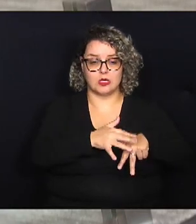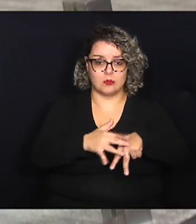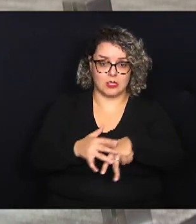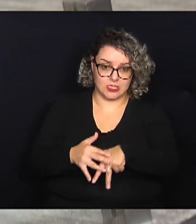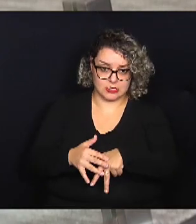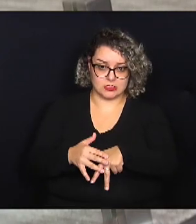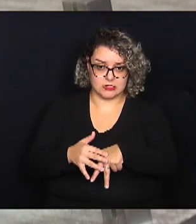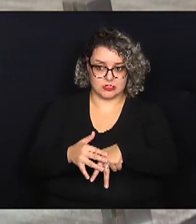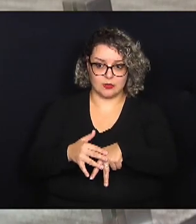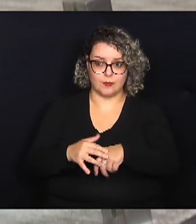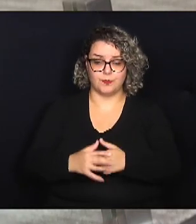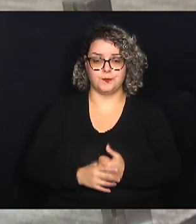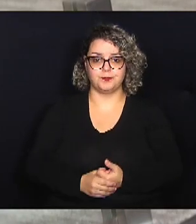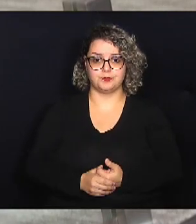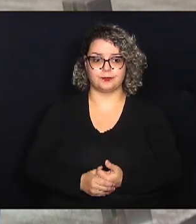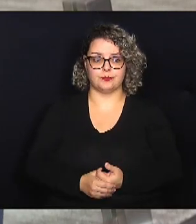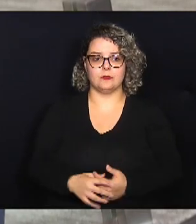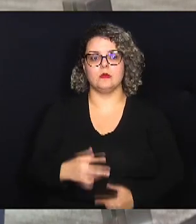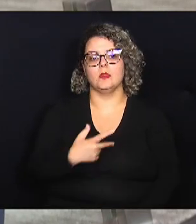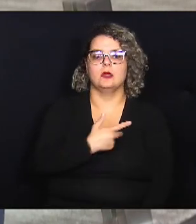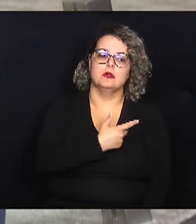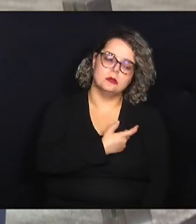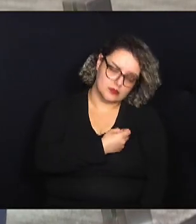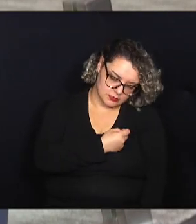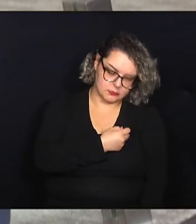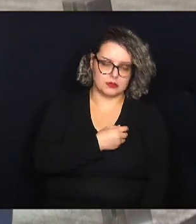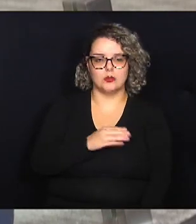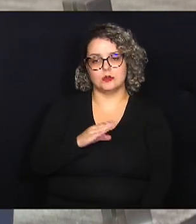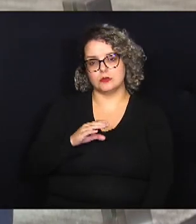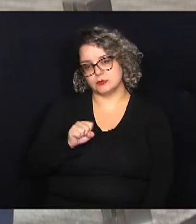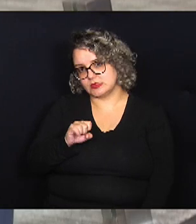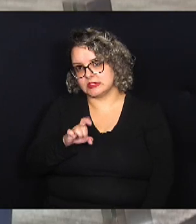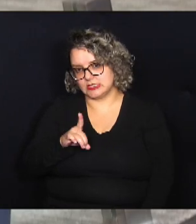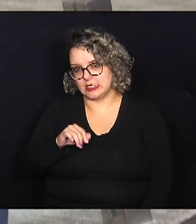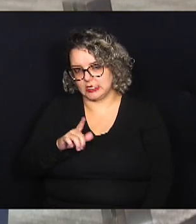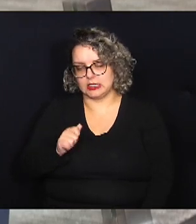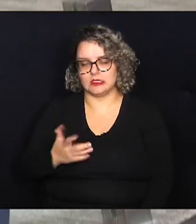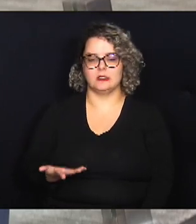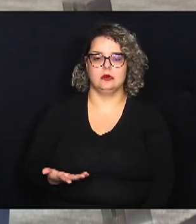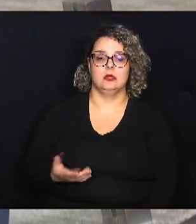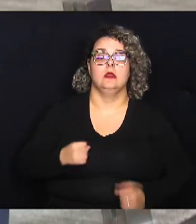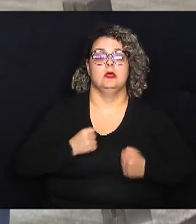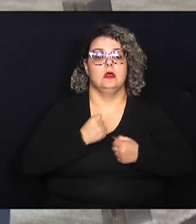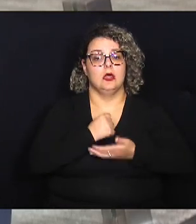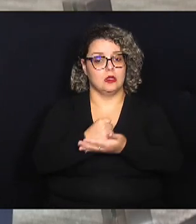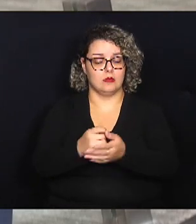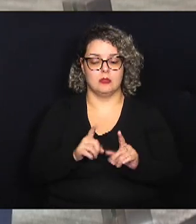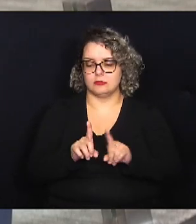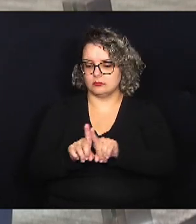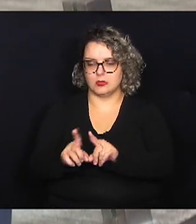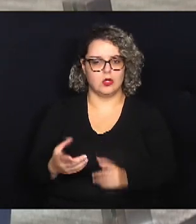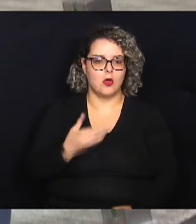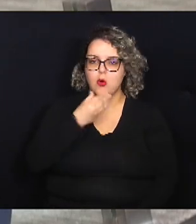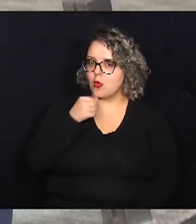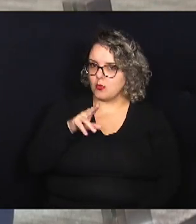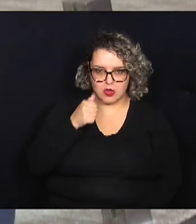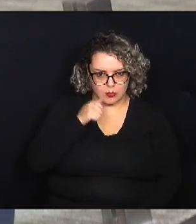são sedadas ou então anestesiadas, então ela tem o direito de levar o acompanhante, seja ele homem ou